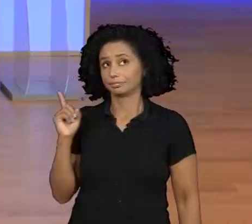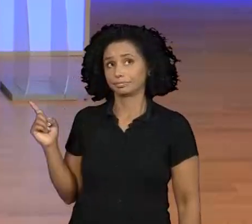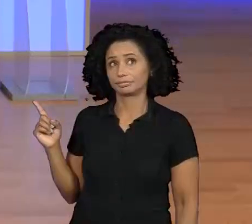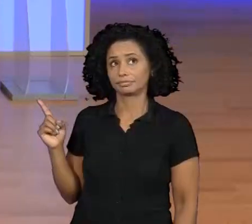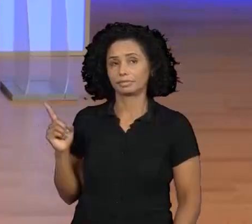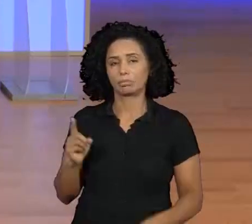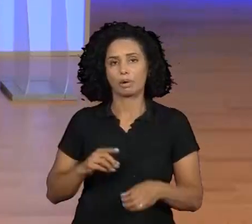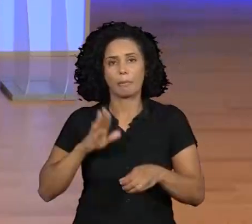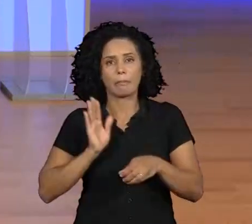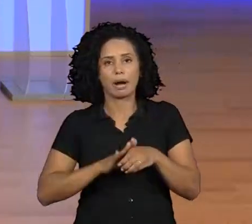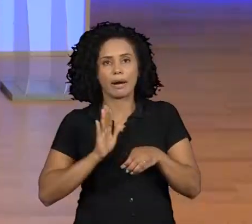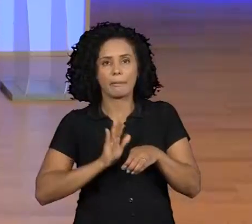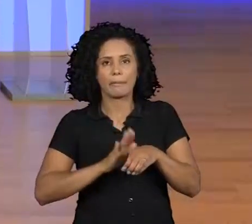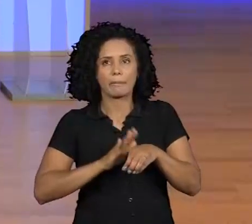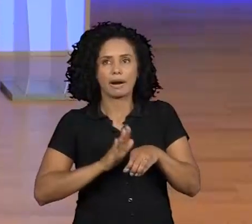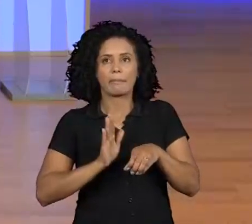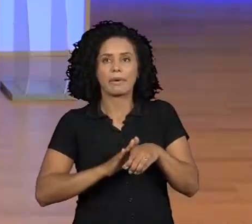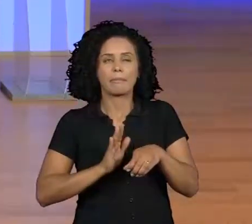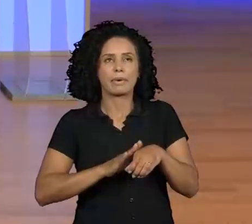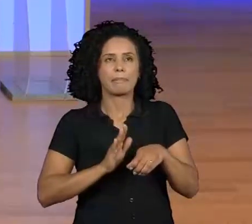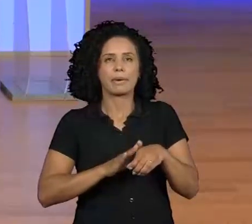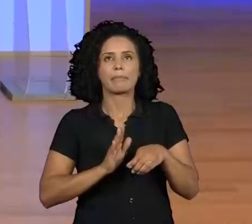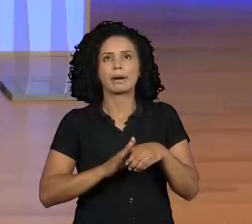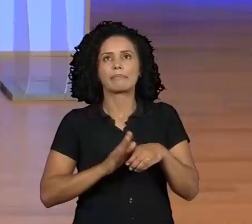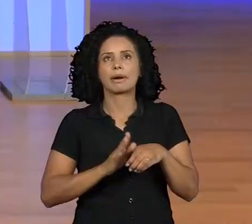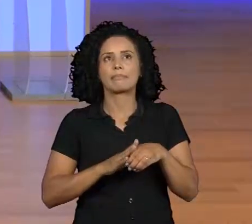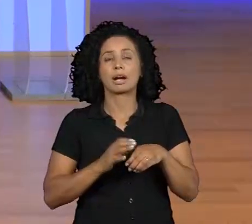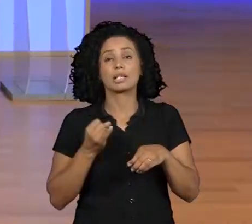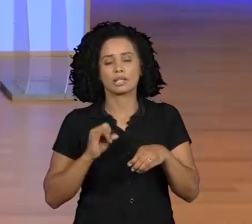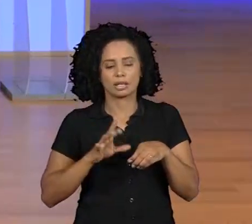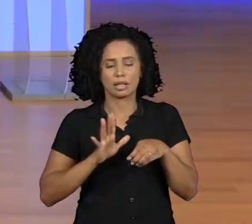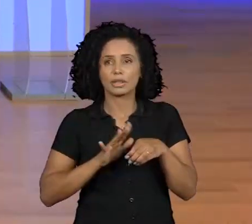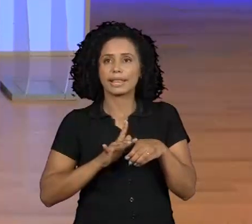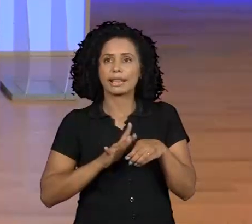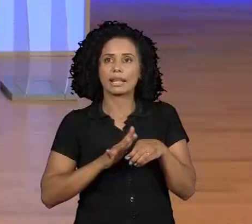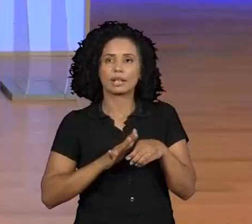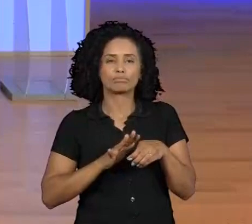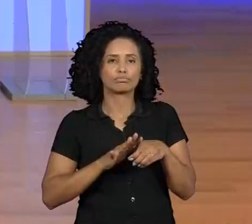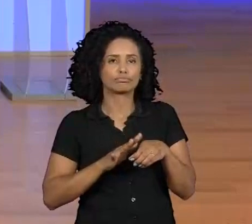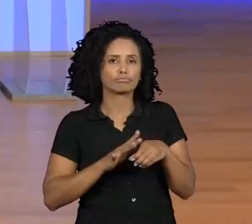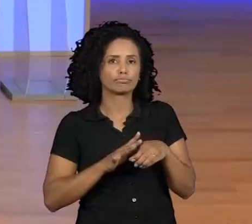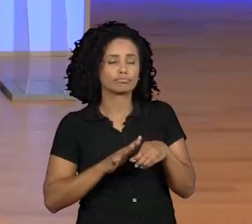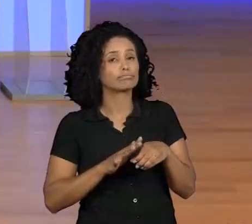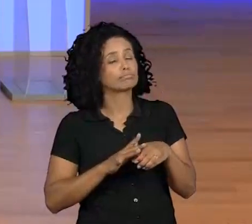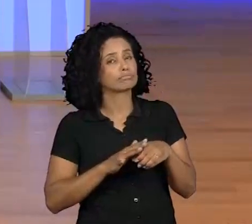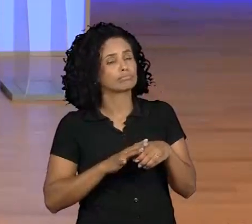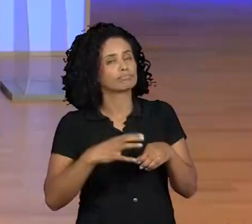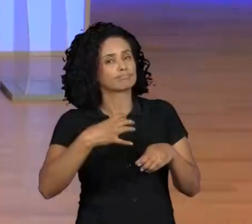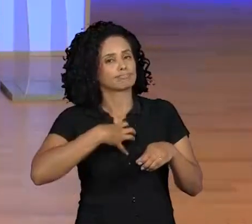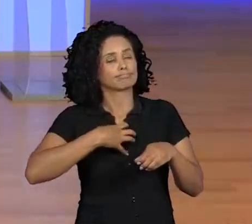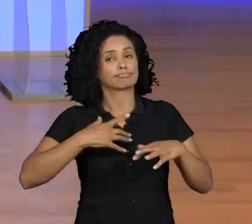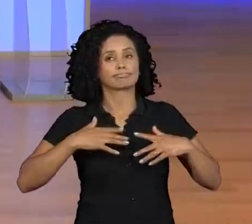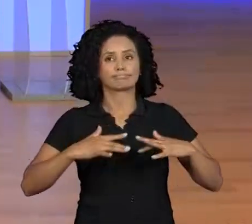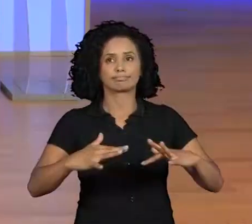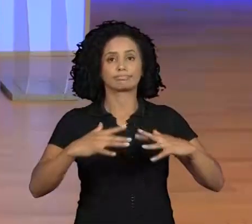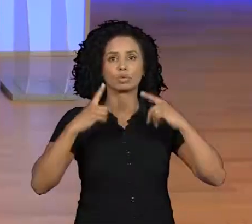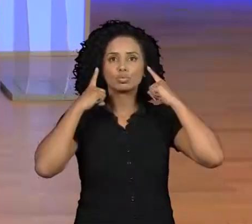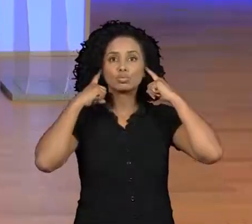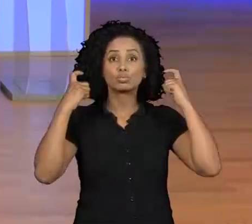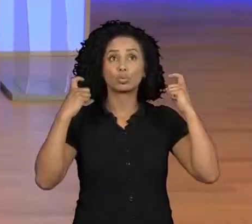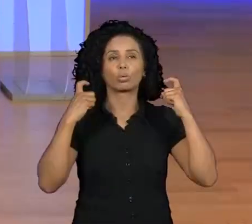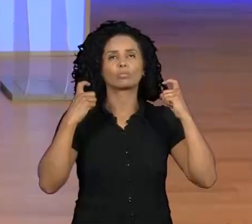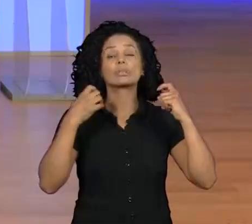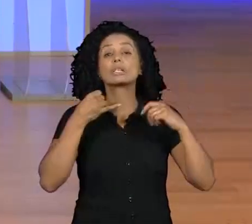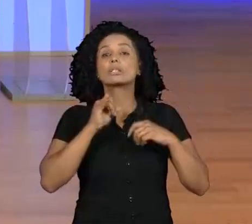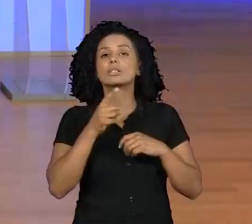lata. E quando você bate com o dedo, produz um som. Isso mesmo. E se você usar um outro objeto